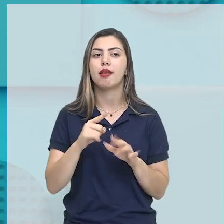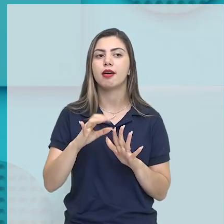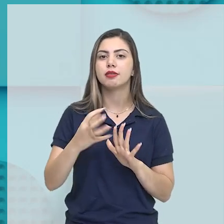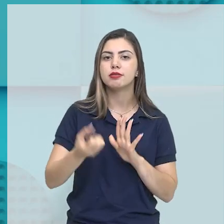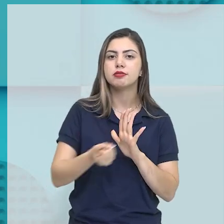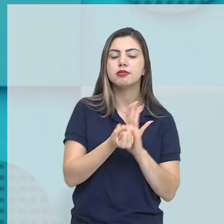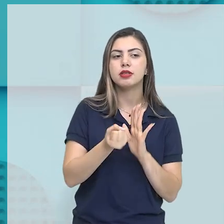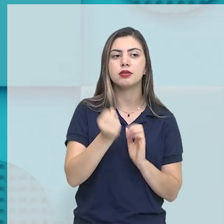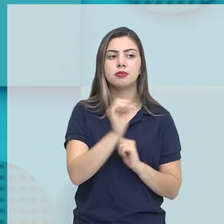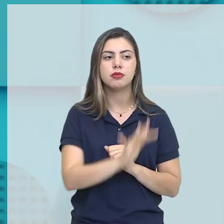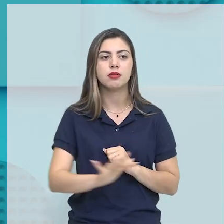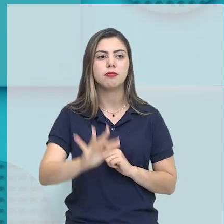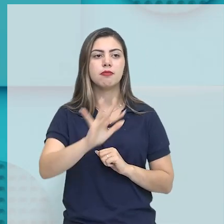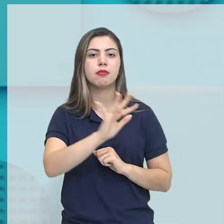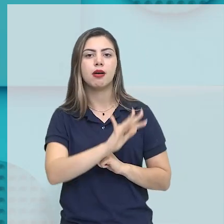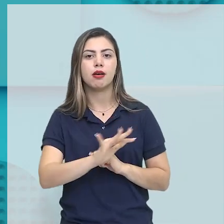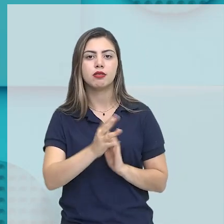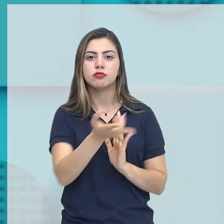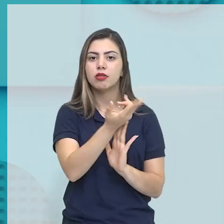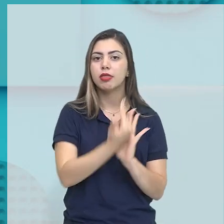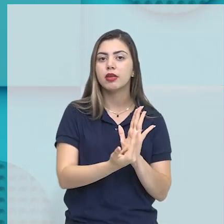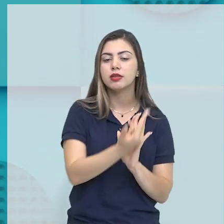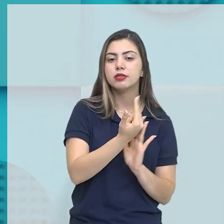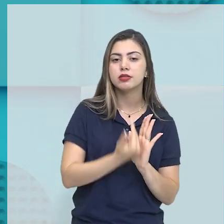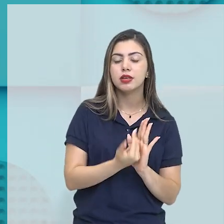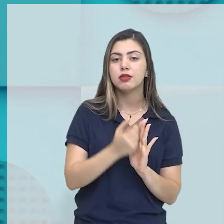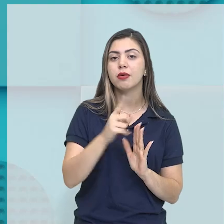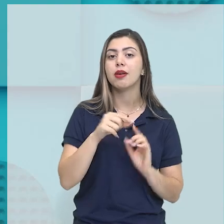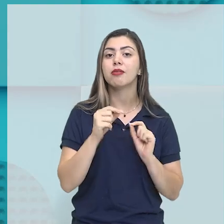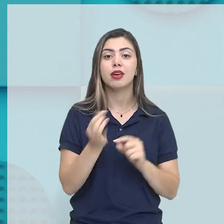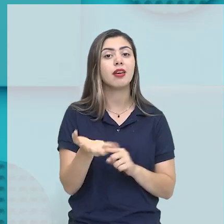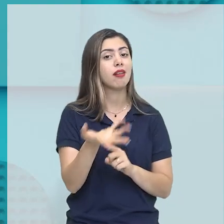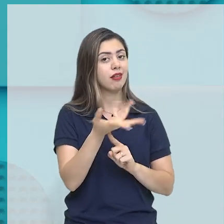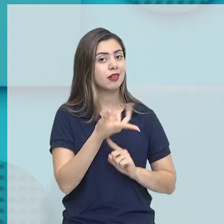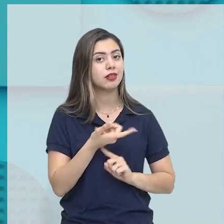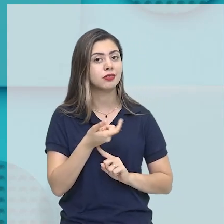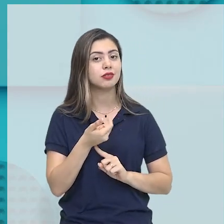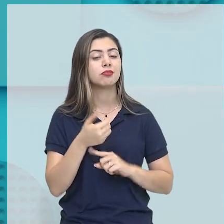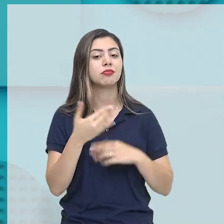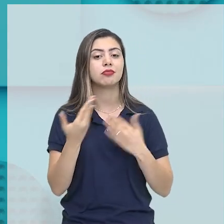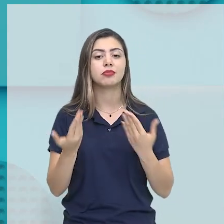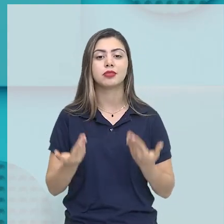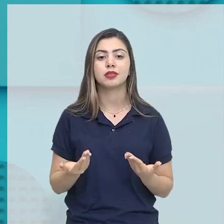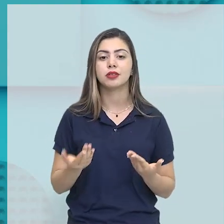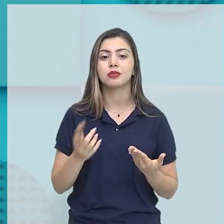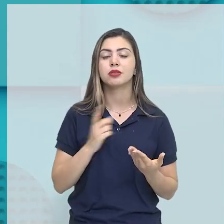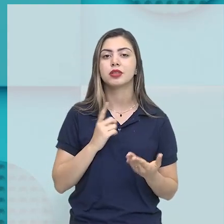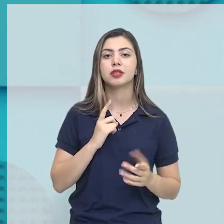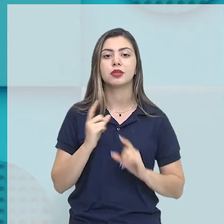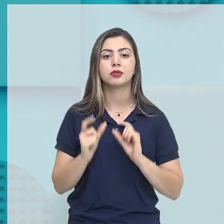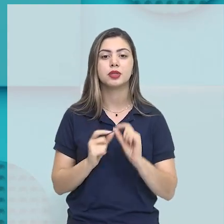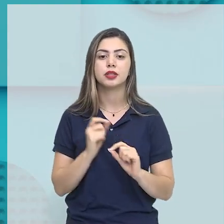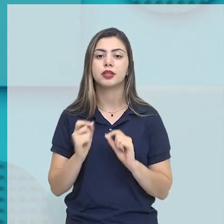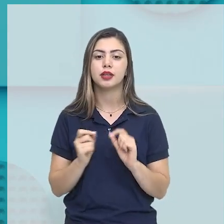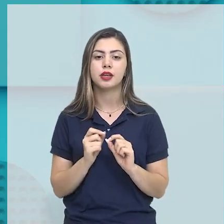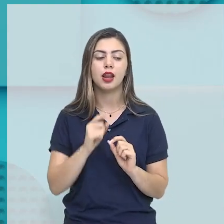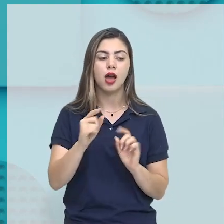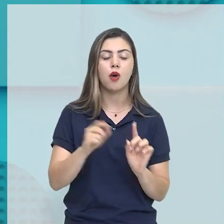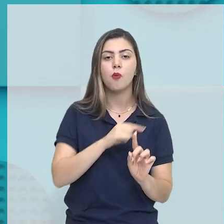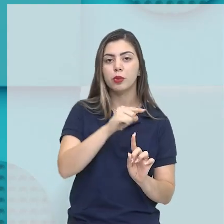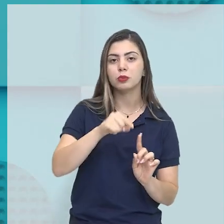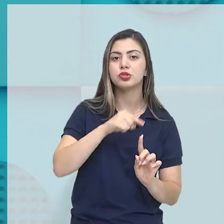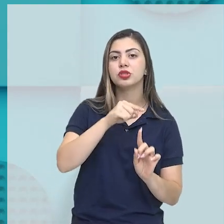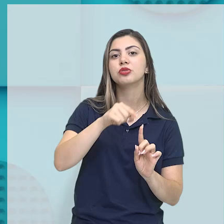símbolo, imagem, desenho, obra de arte, existe uma justificativa, existe uma